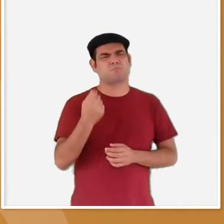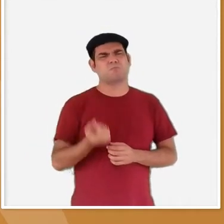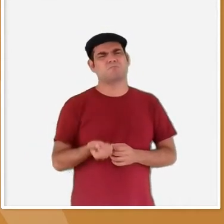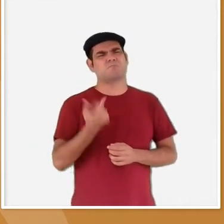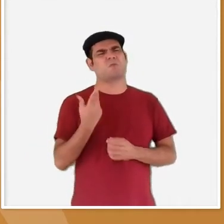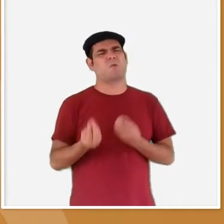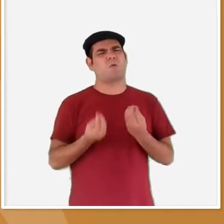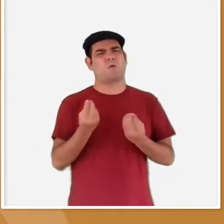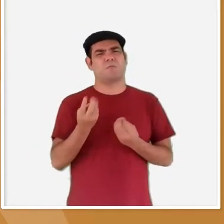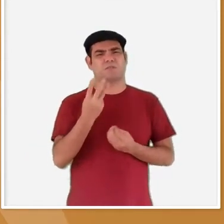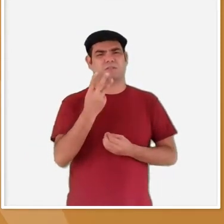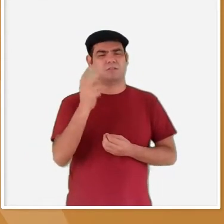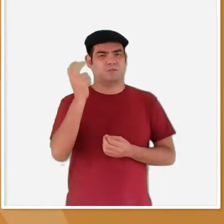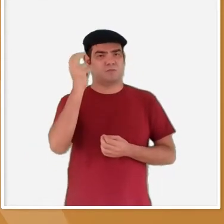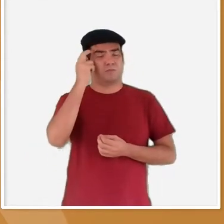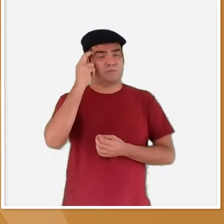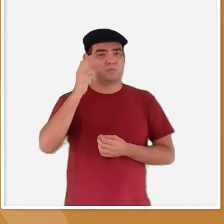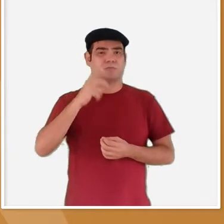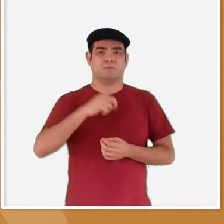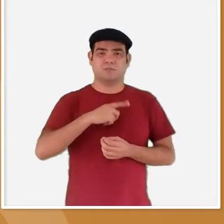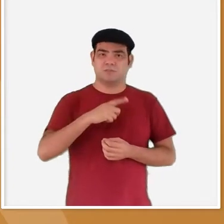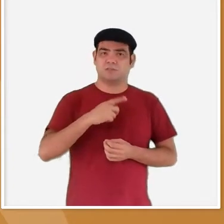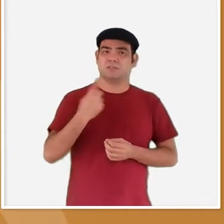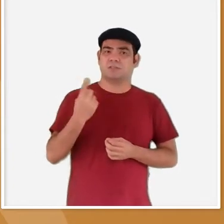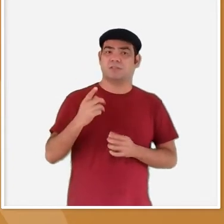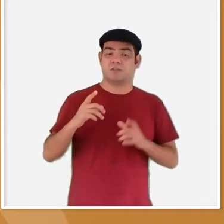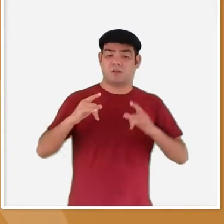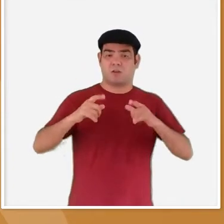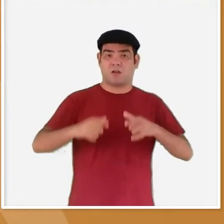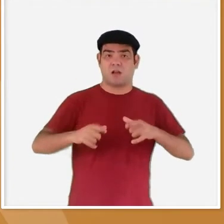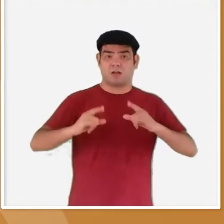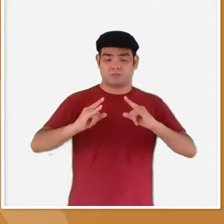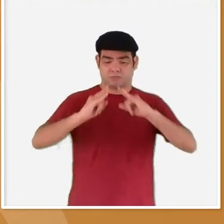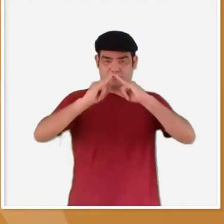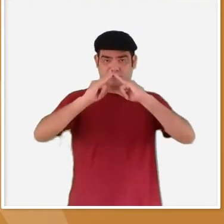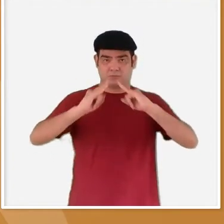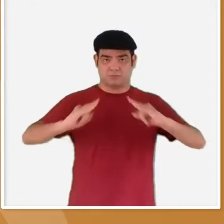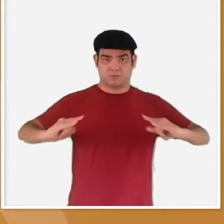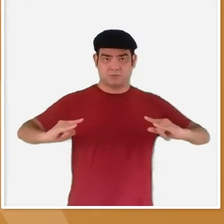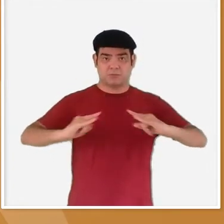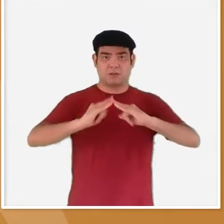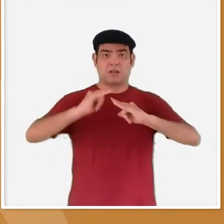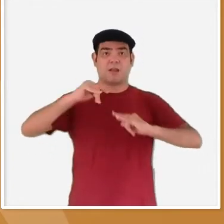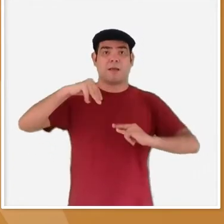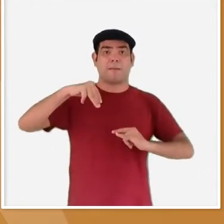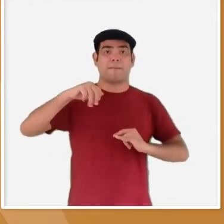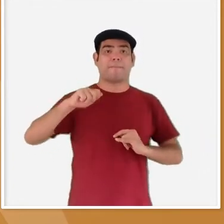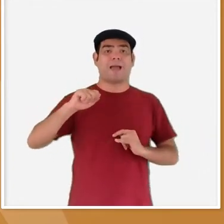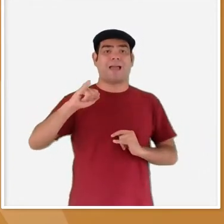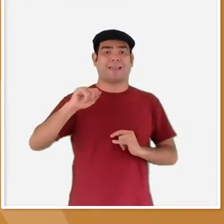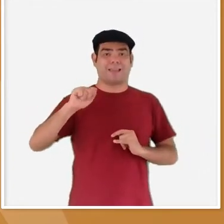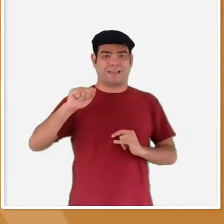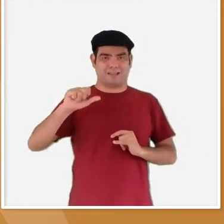Fragmentos de templos maias nessa região, tá? E ruínas e